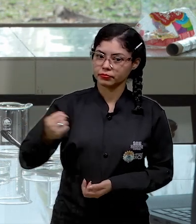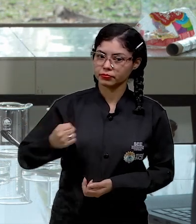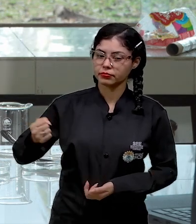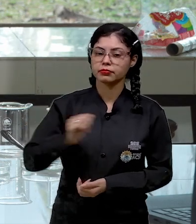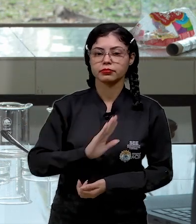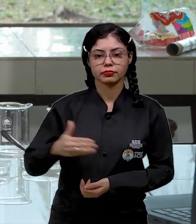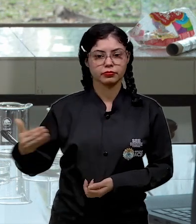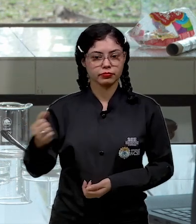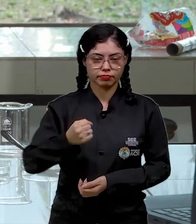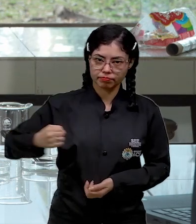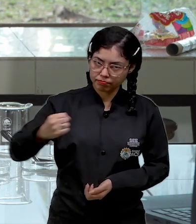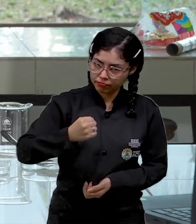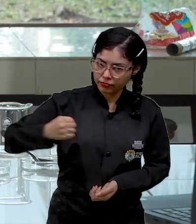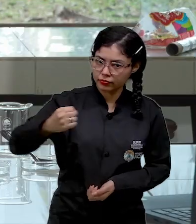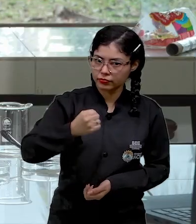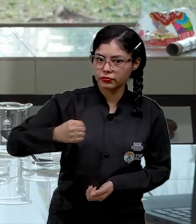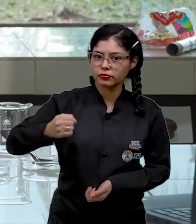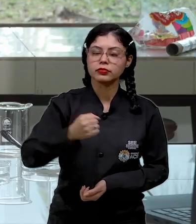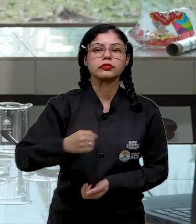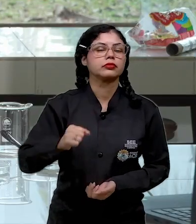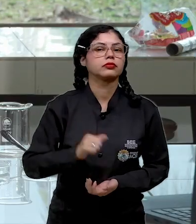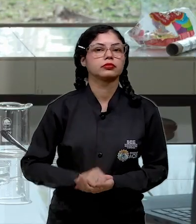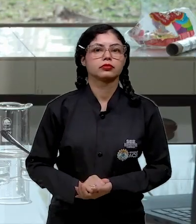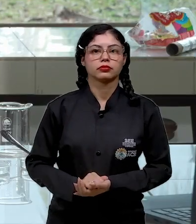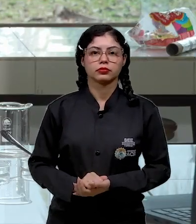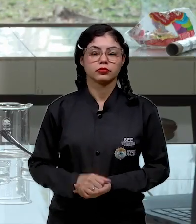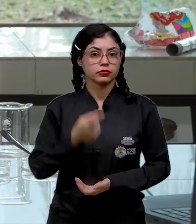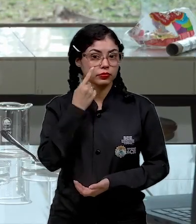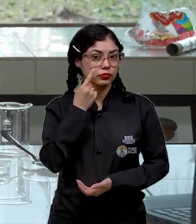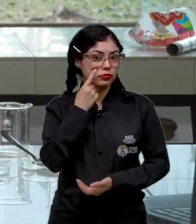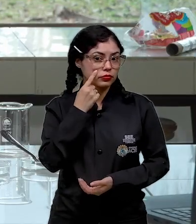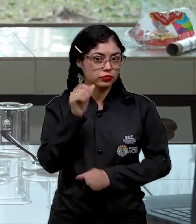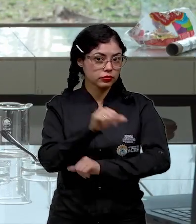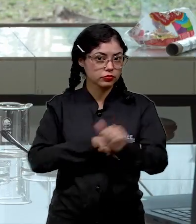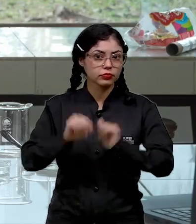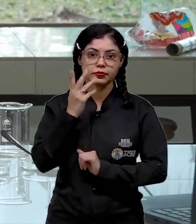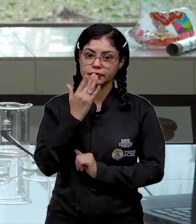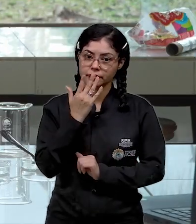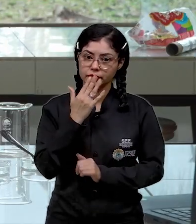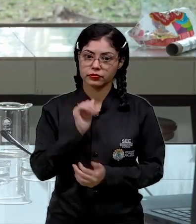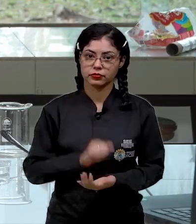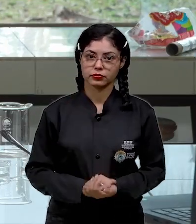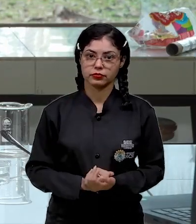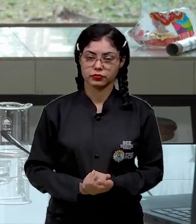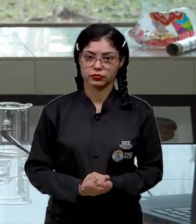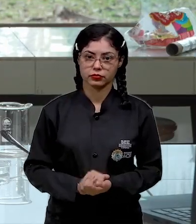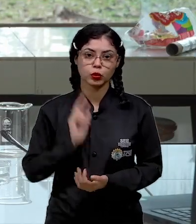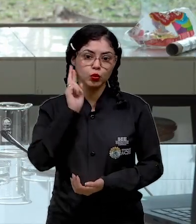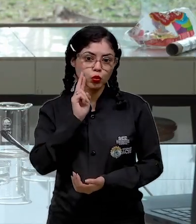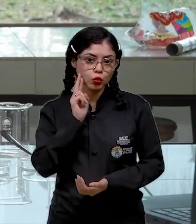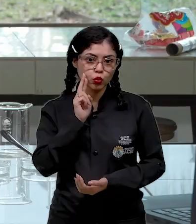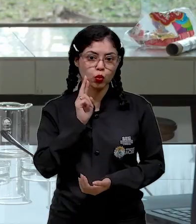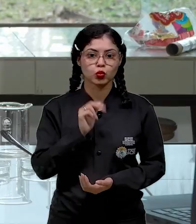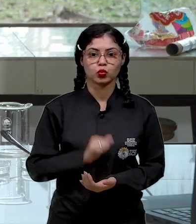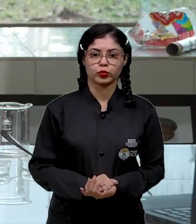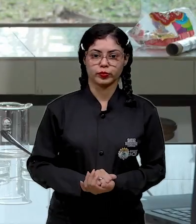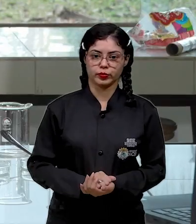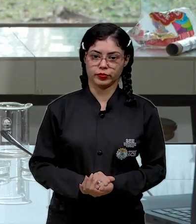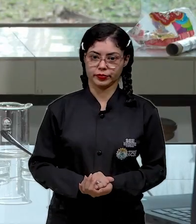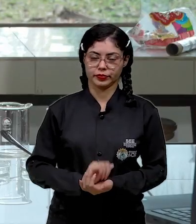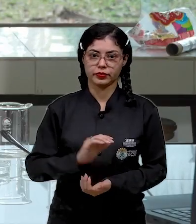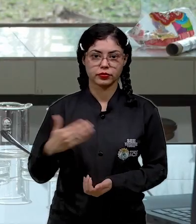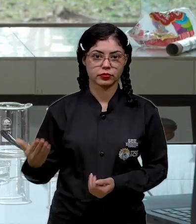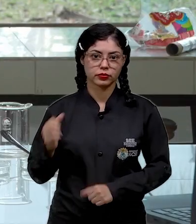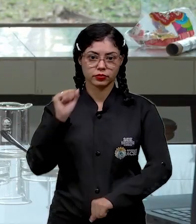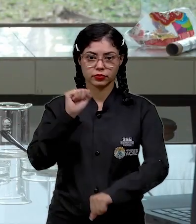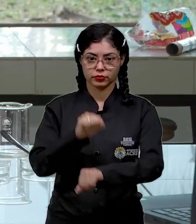chacoalha ela, vocês estão vendo que está mudando a cor dela? Ela está ficando roxa. E aí, quando